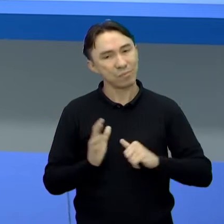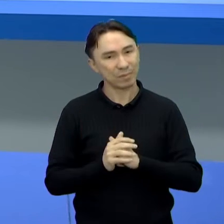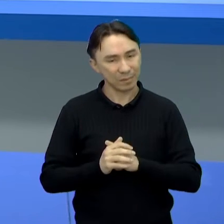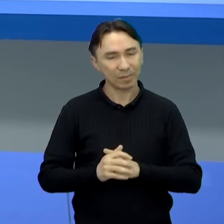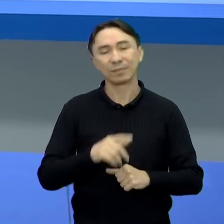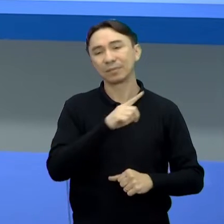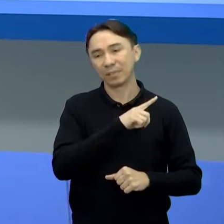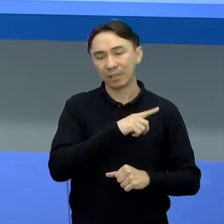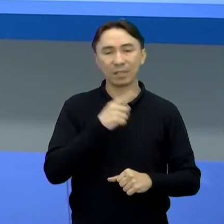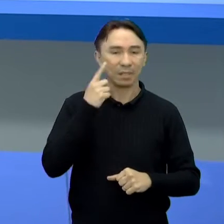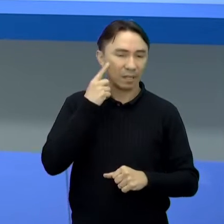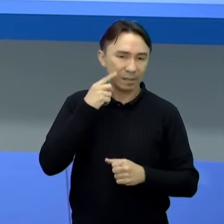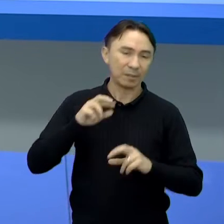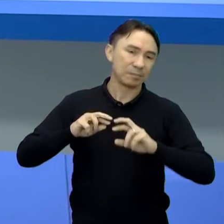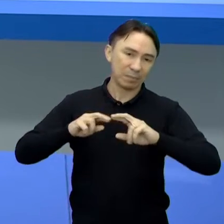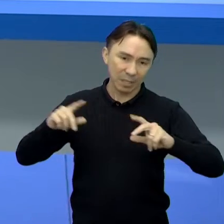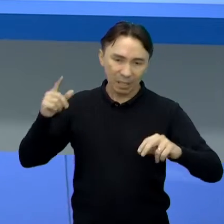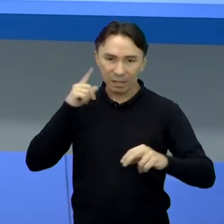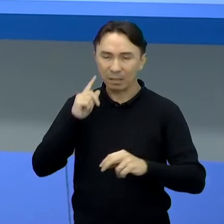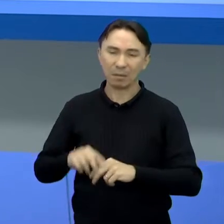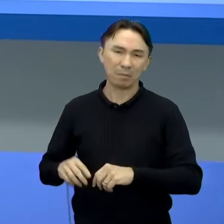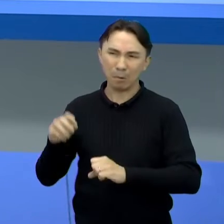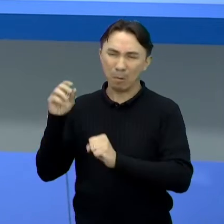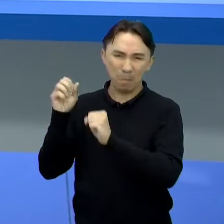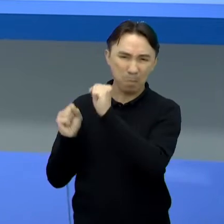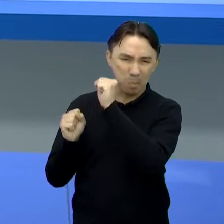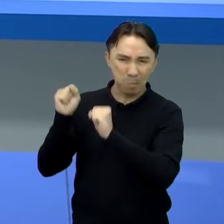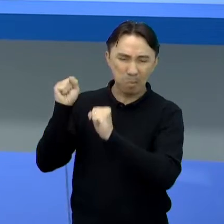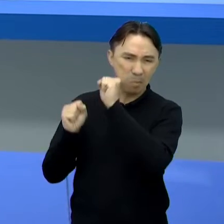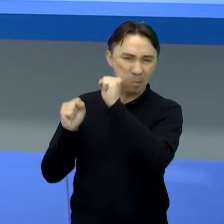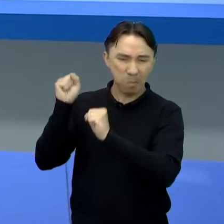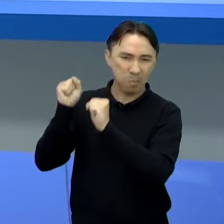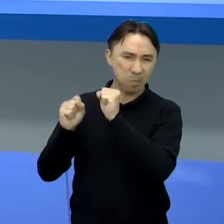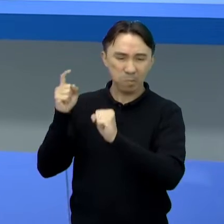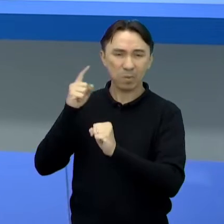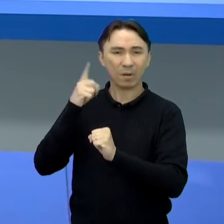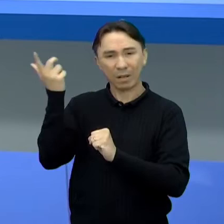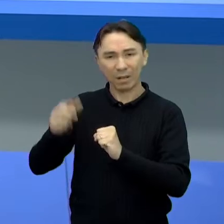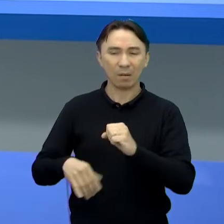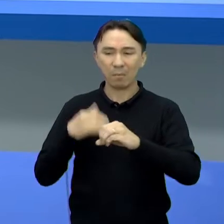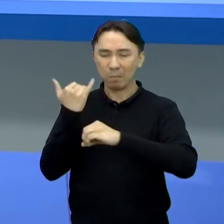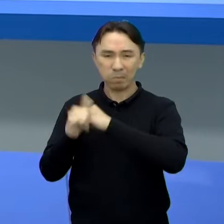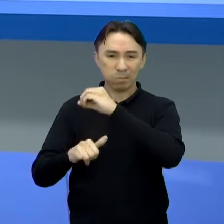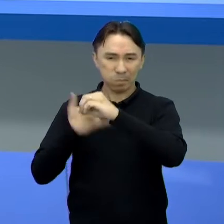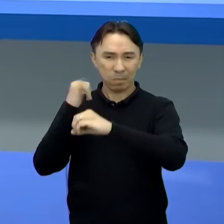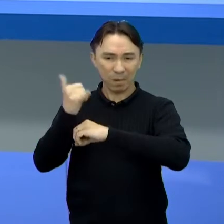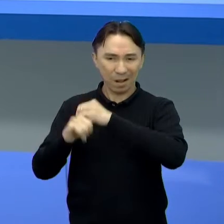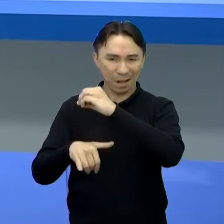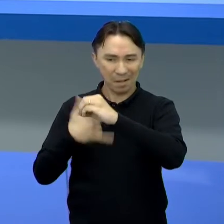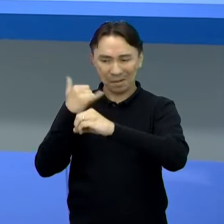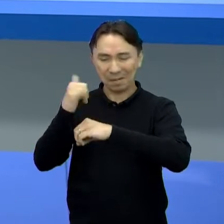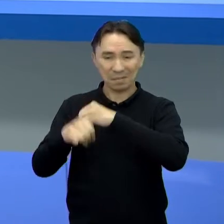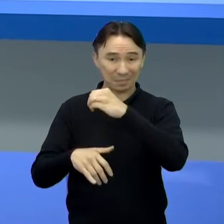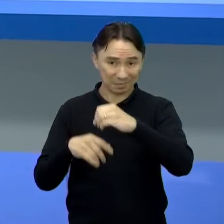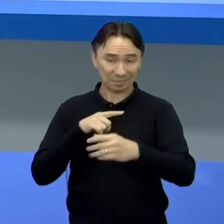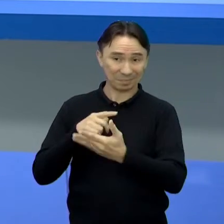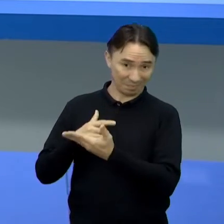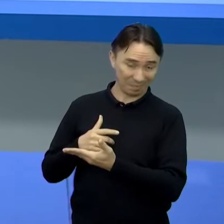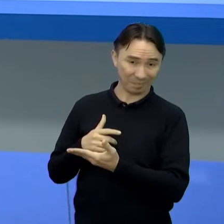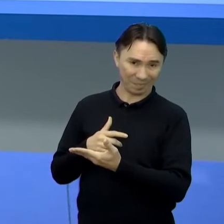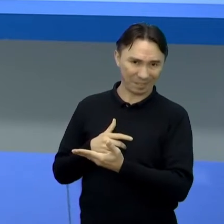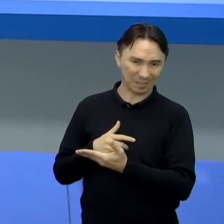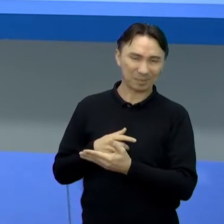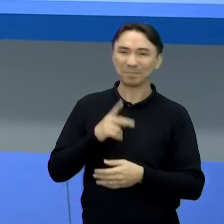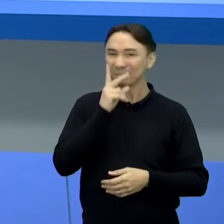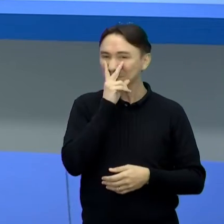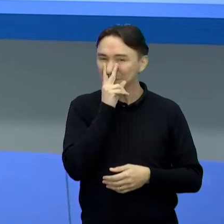usinas nucleares, né, que elas utilizam lá material radioativo para produzir energia nuclear, né? Apesar de, parece